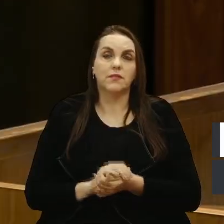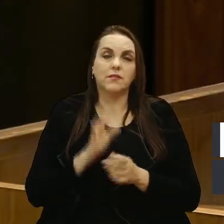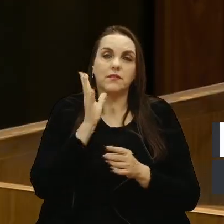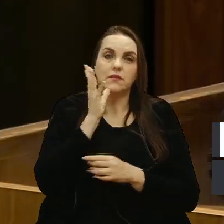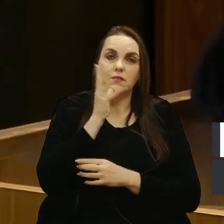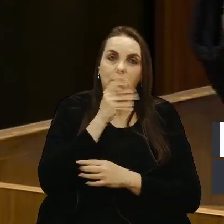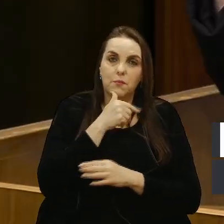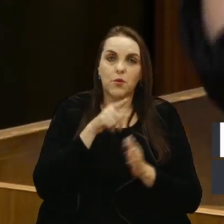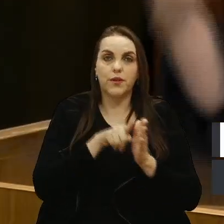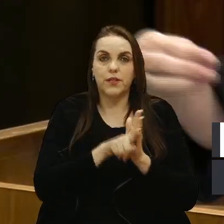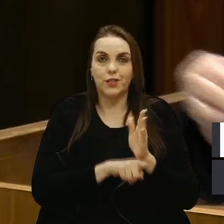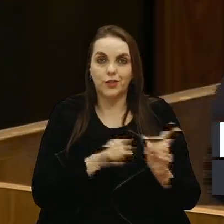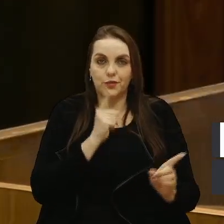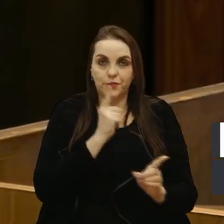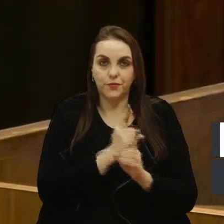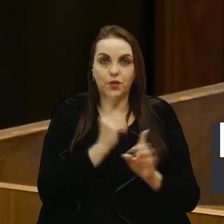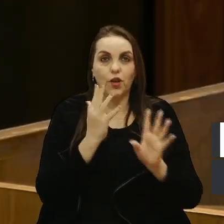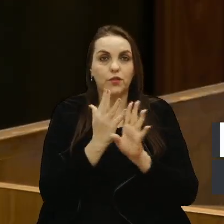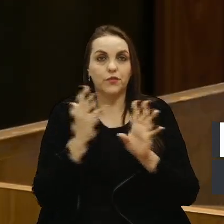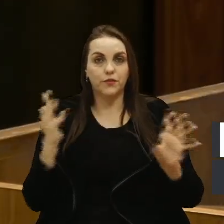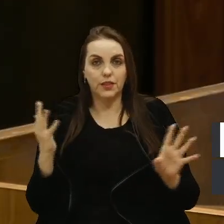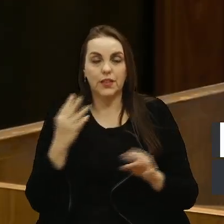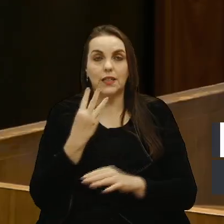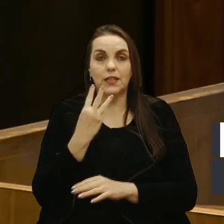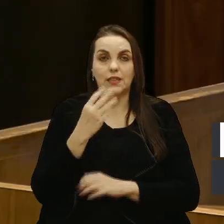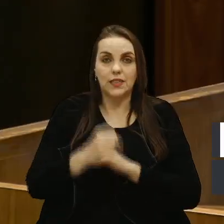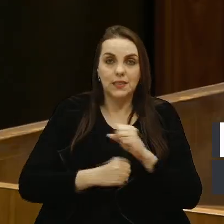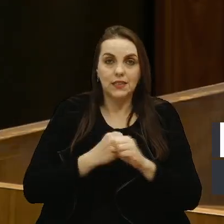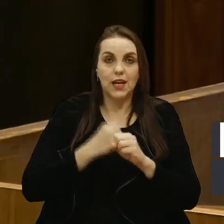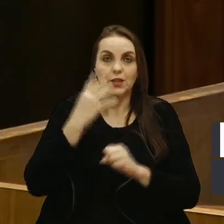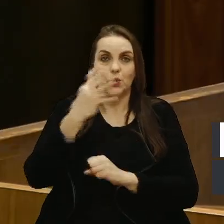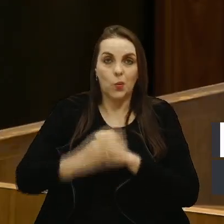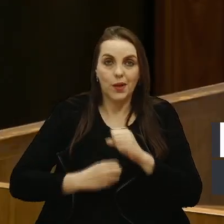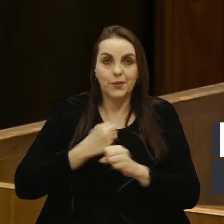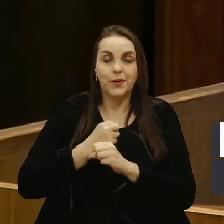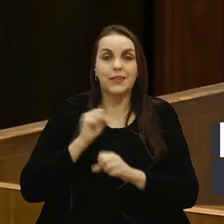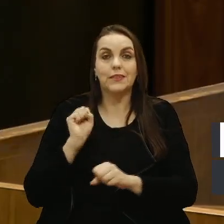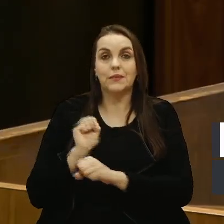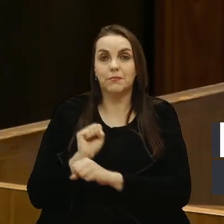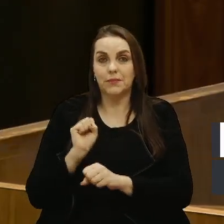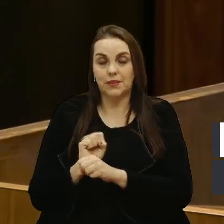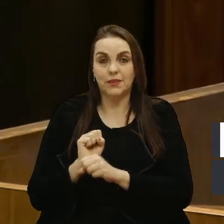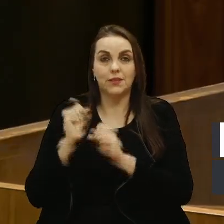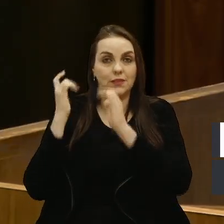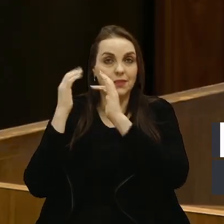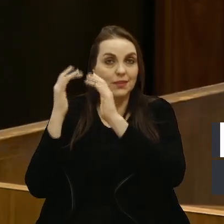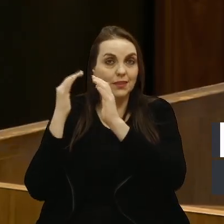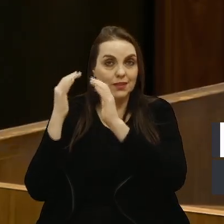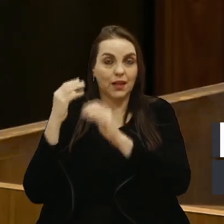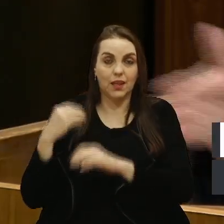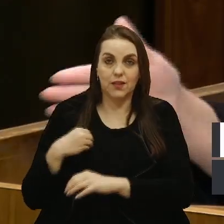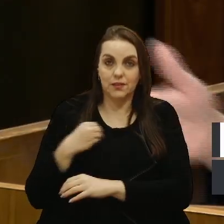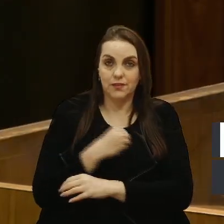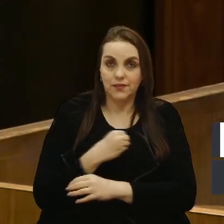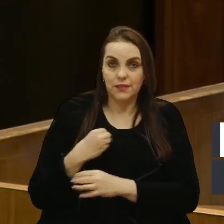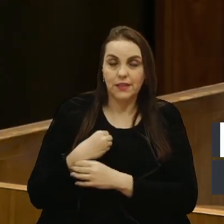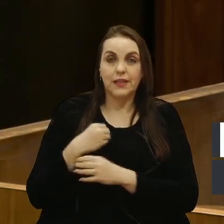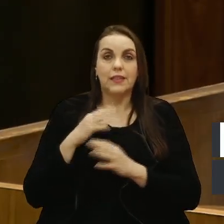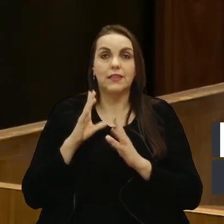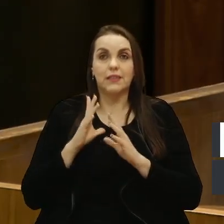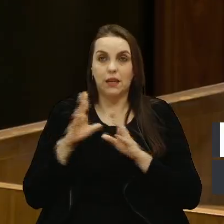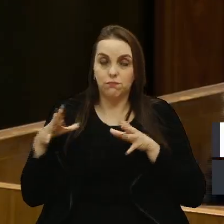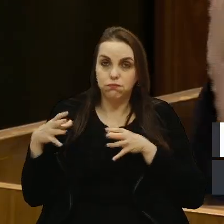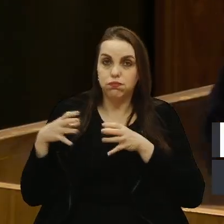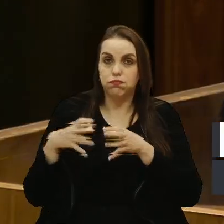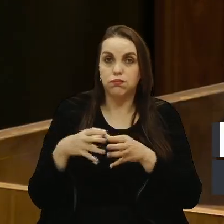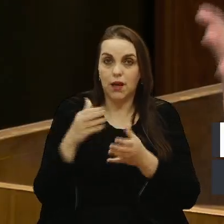no diagnóstico, filas de 3 a 4 anos as pessoas aguardando, principalmente neurologista. A gente sabe que tem um mutirão para vir aí a partir do